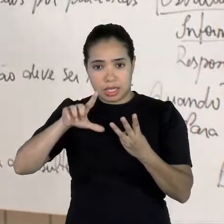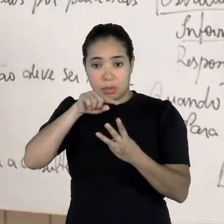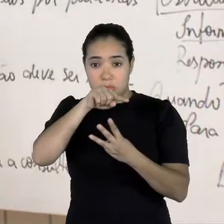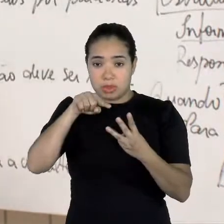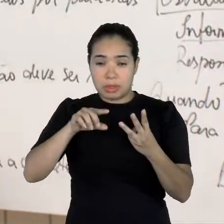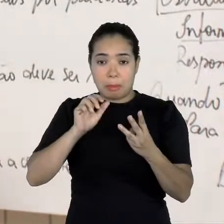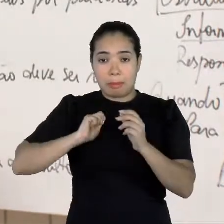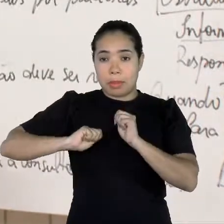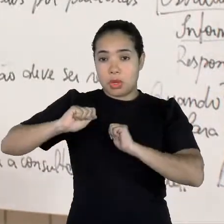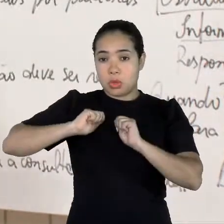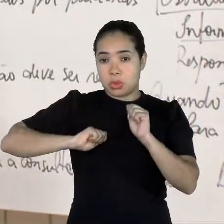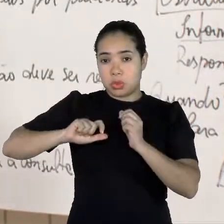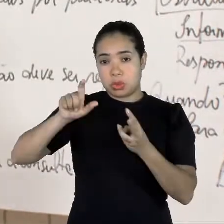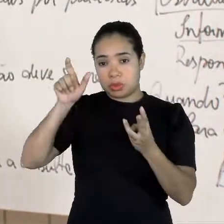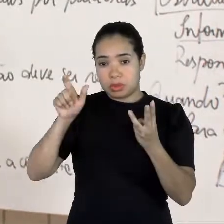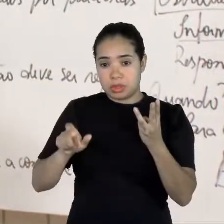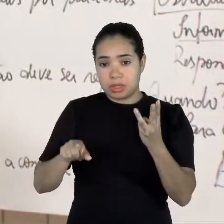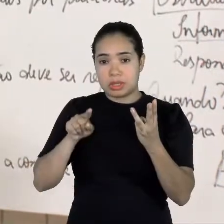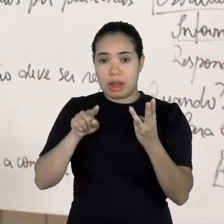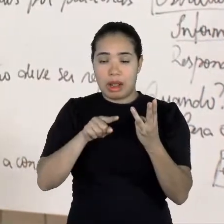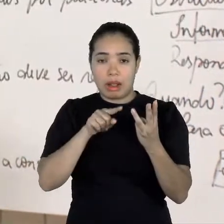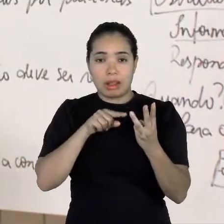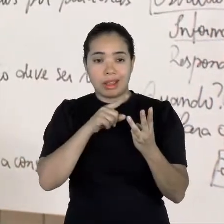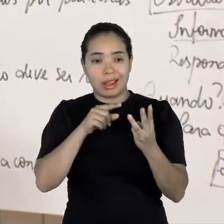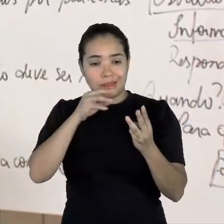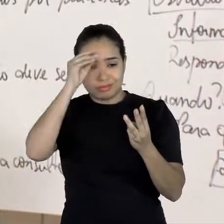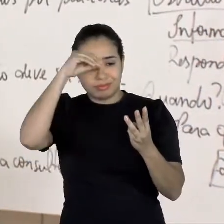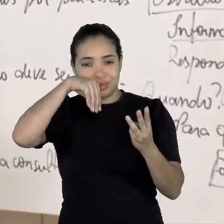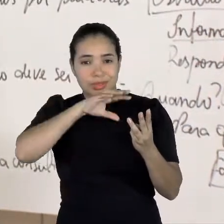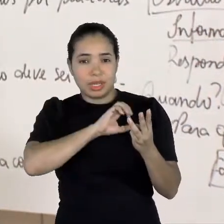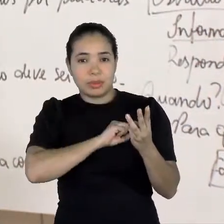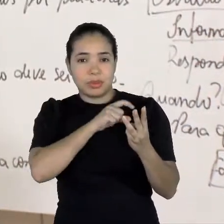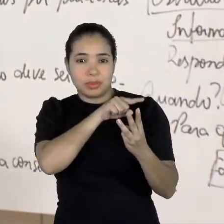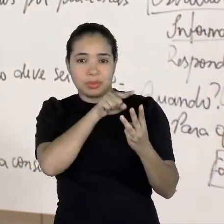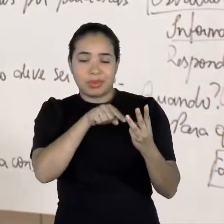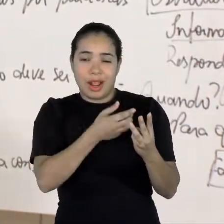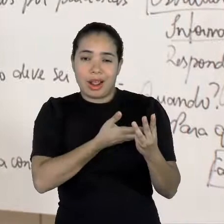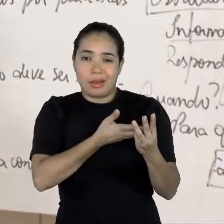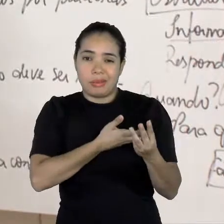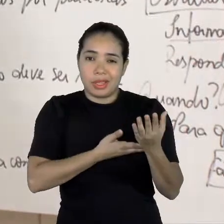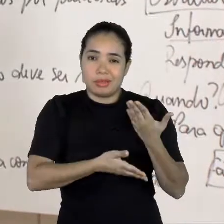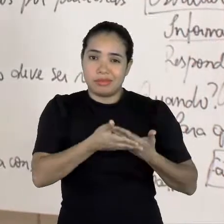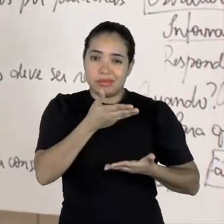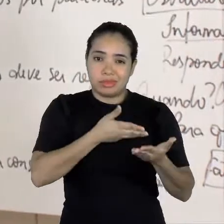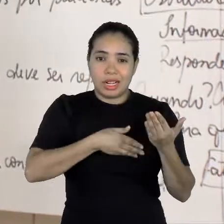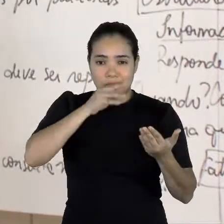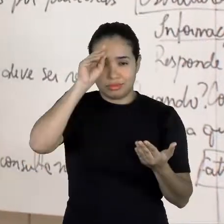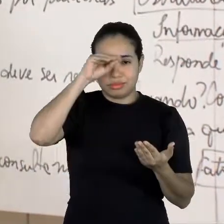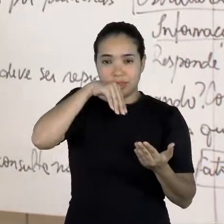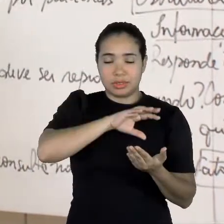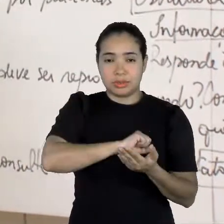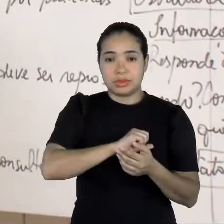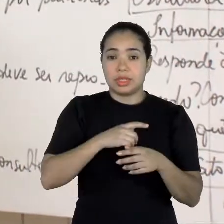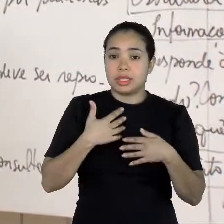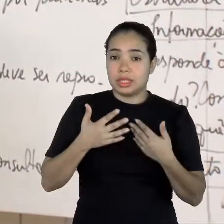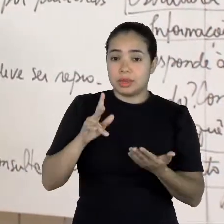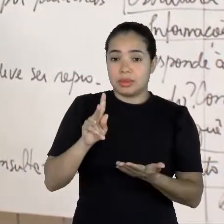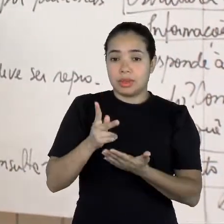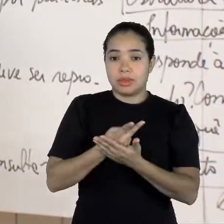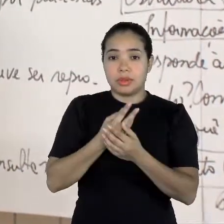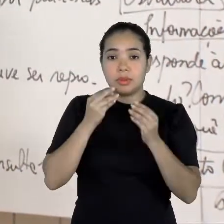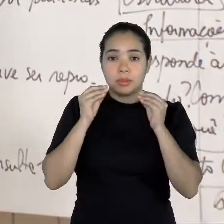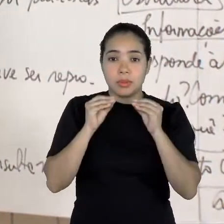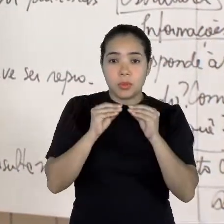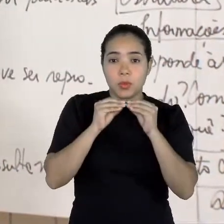ela desiste desse amor pela amizade que há entre eles, tá? Então lá no livro aconteceu um beijo,